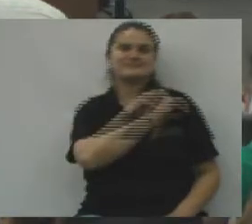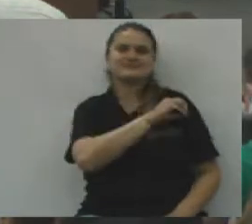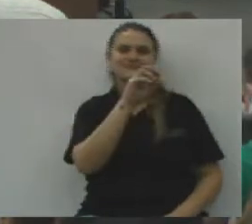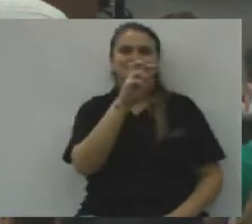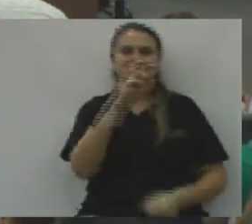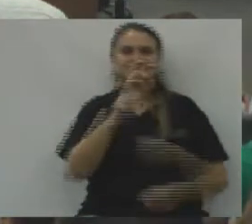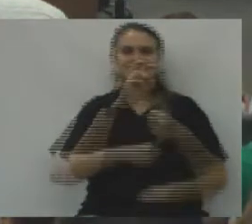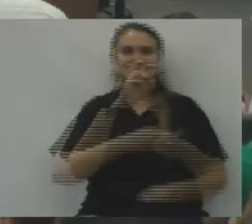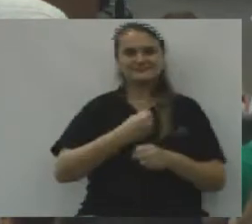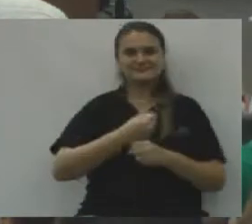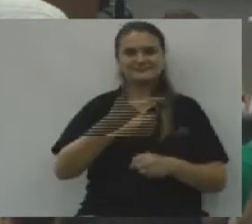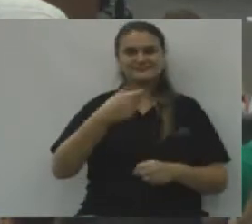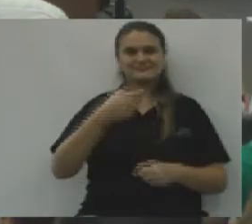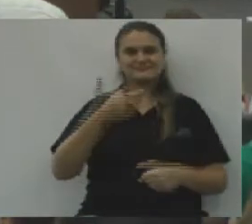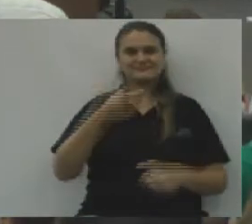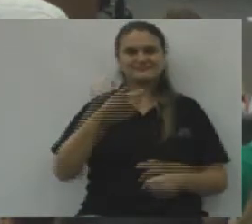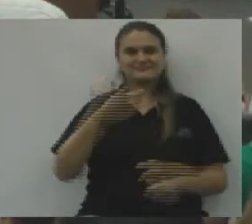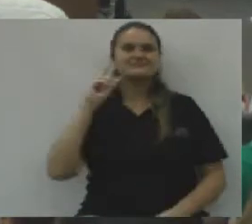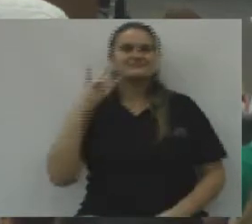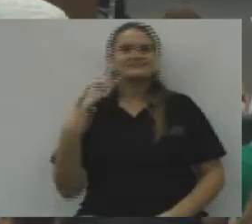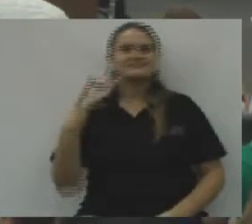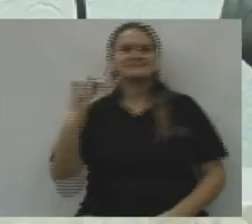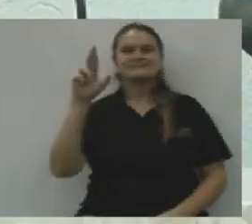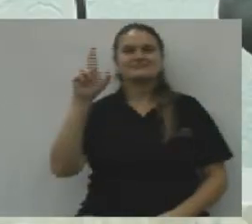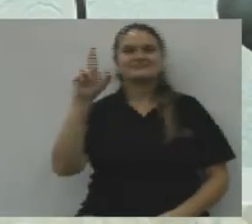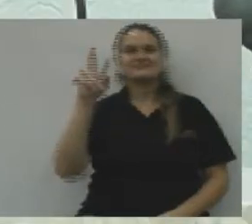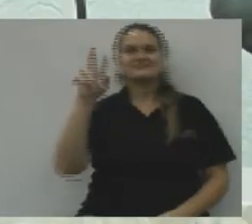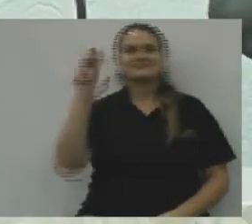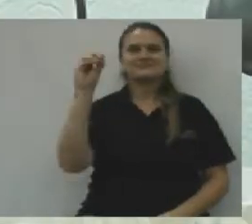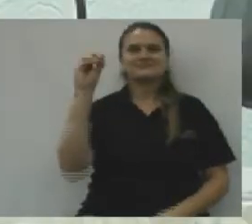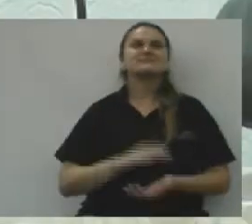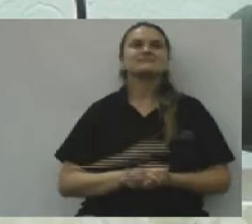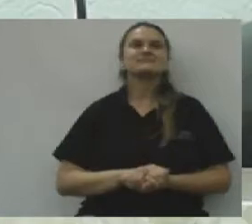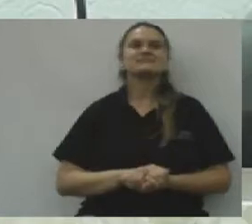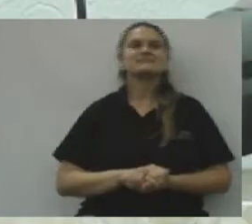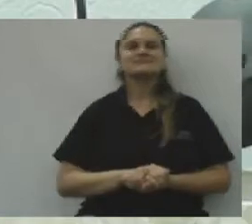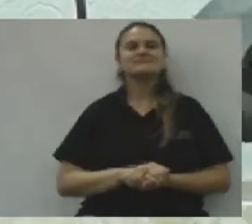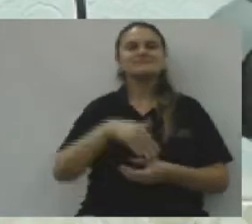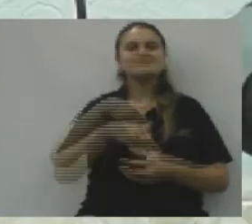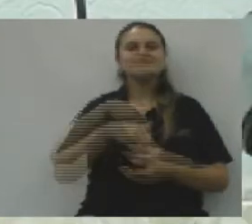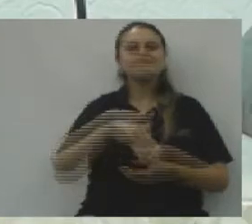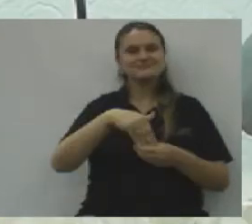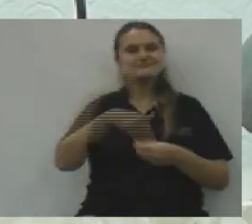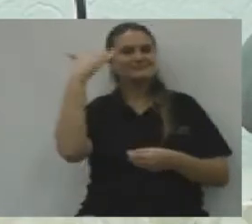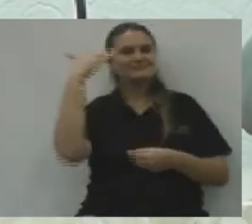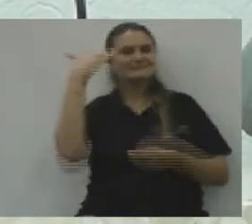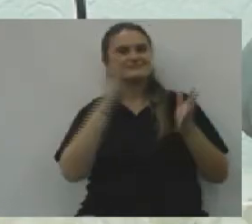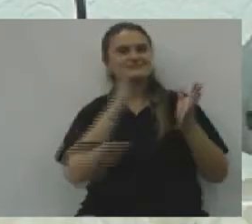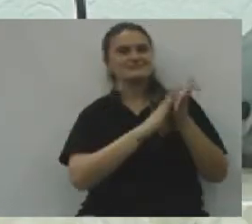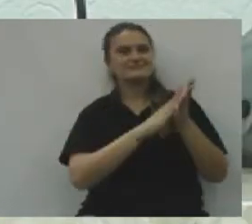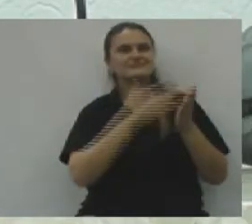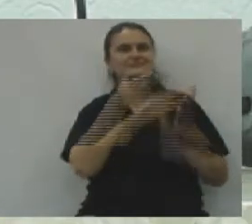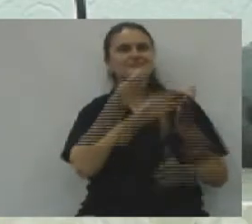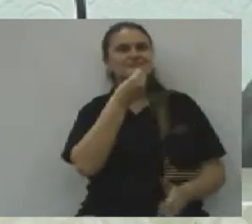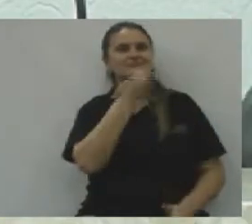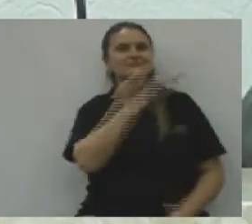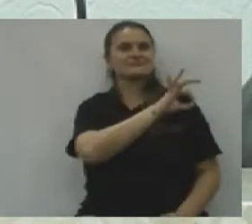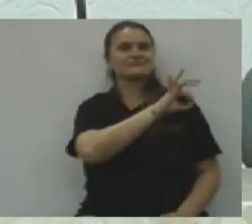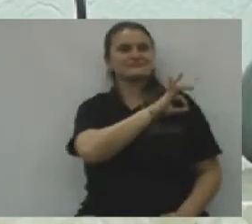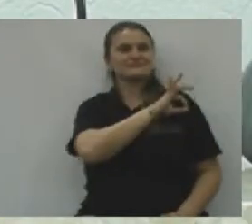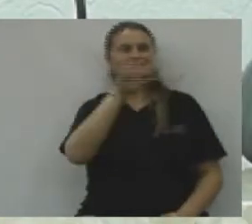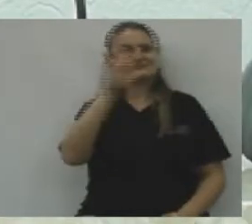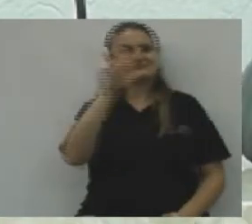5/2018, do vereador Valdecir José Rático. Um voto de aplausos ao policial militar Tiago